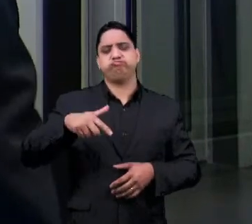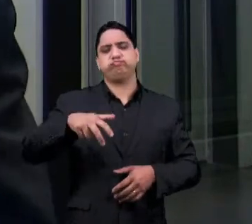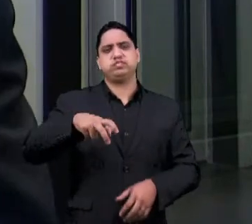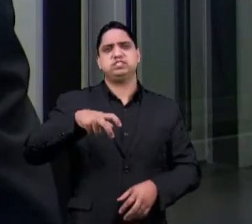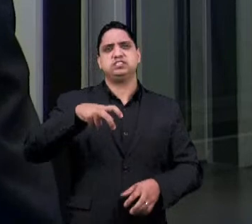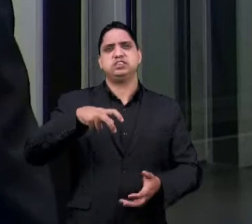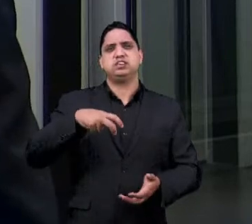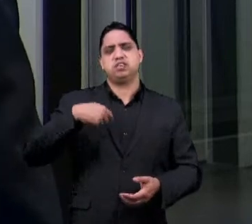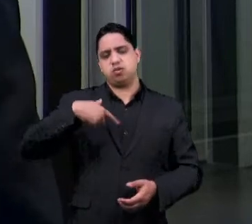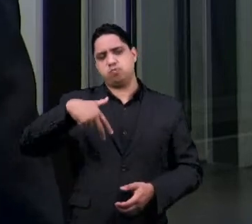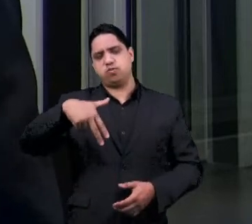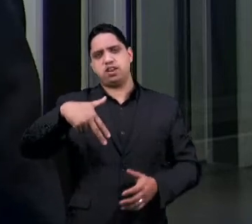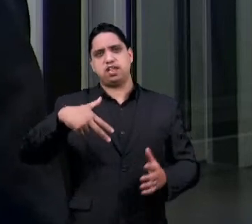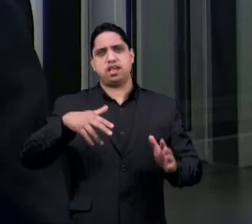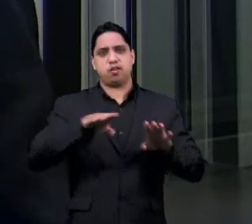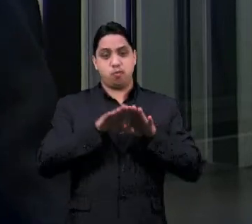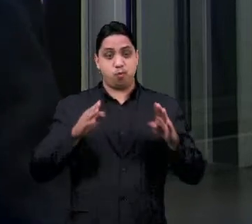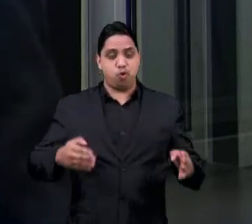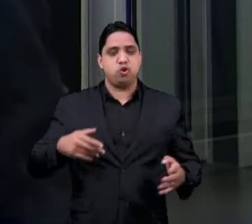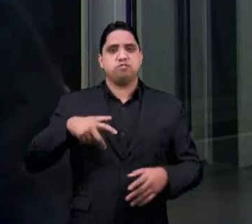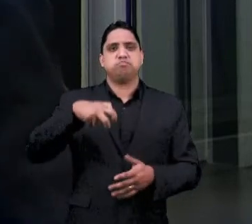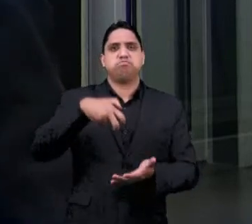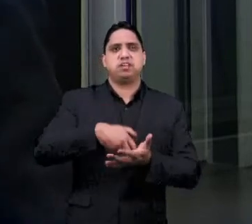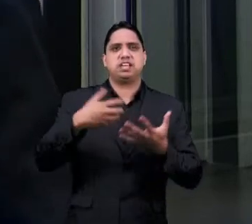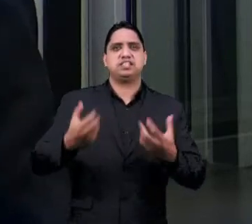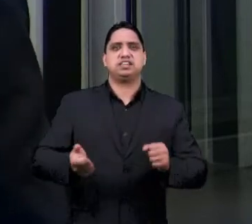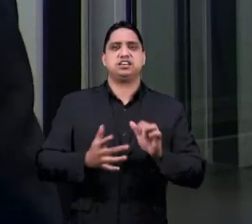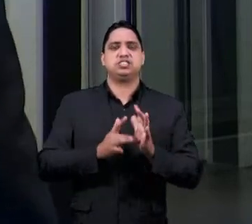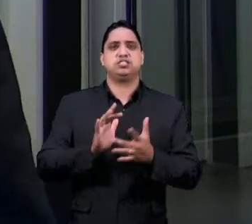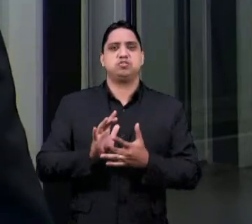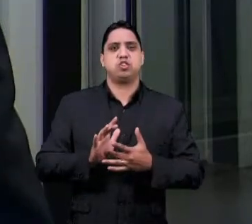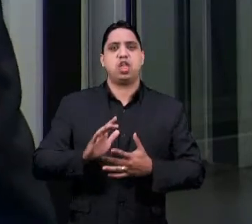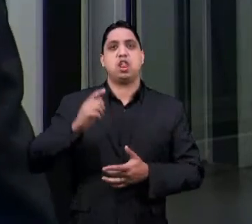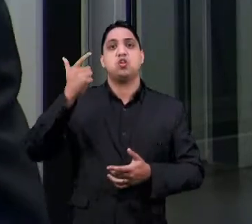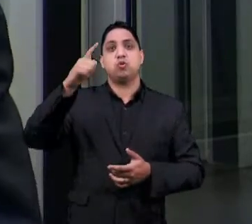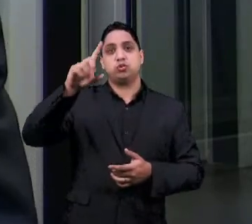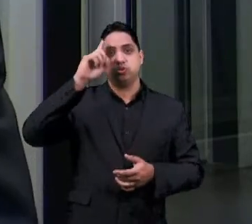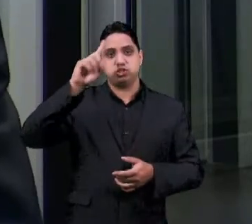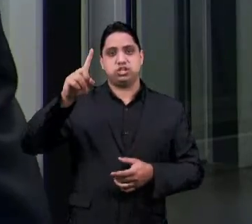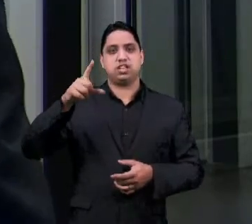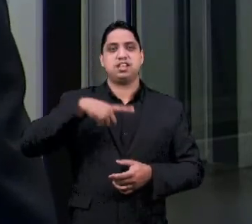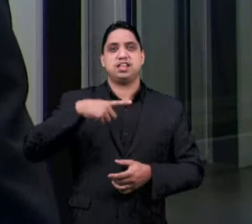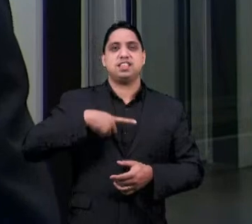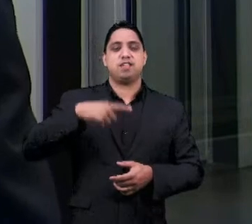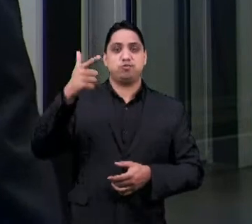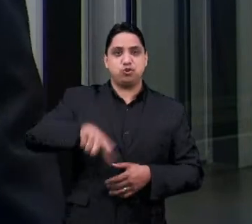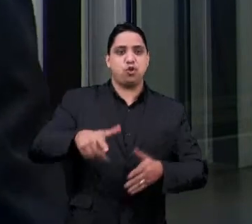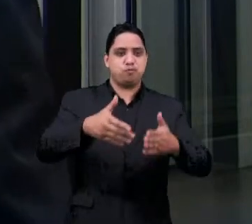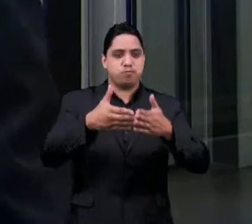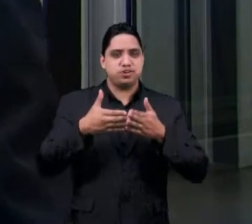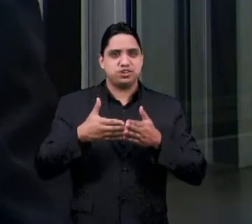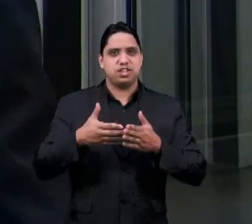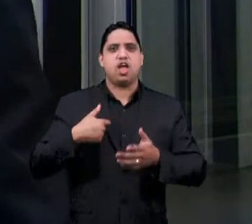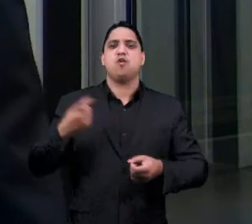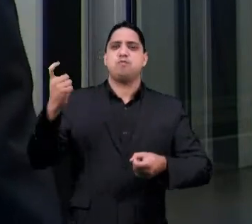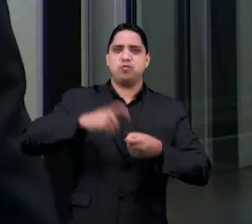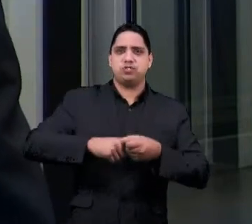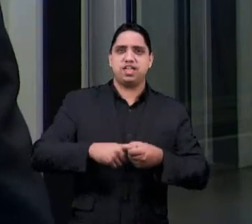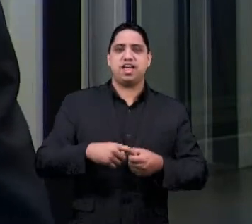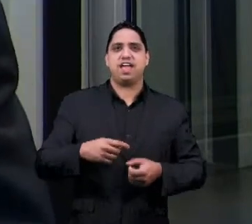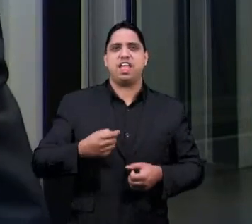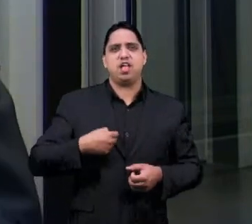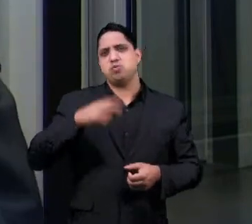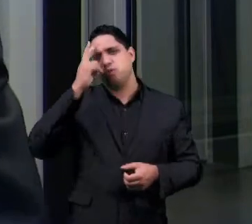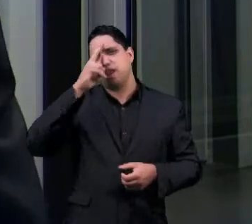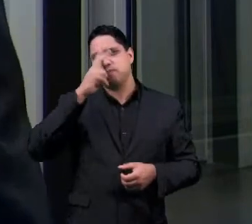quem quiser, fui lá na frente, aceitei Jesus. No dia seguinte, teve o apelo, eu voltei lá novamente. Eu não lembro quantas vezes, mas